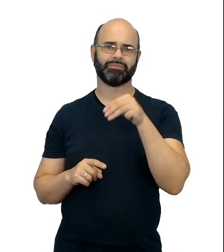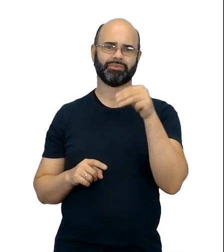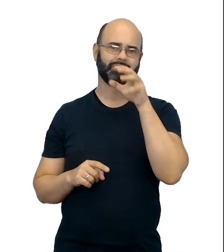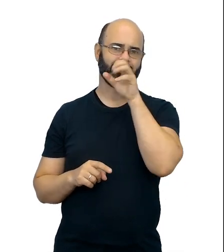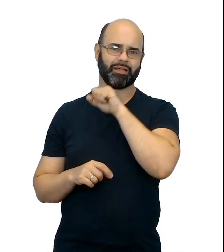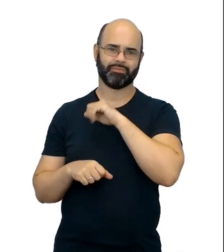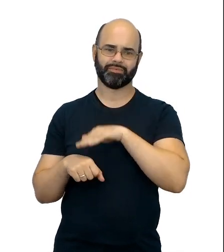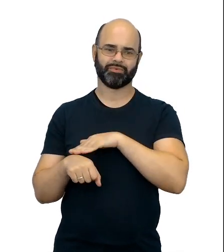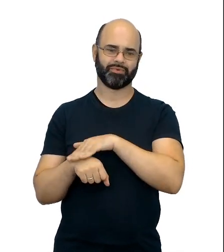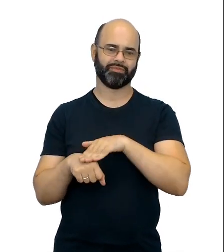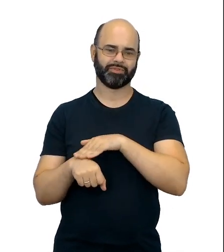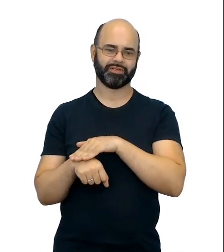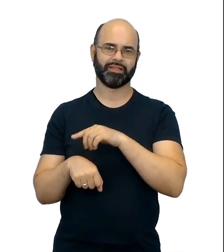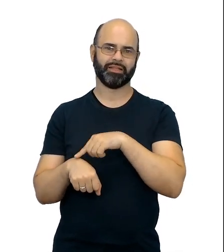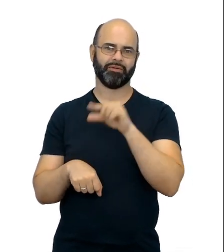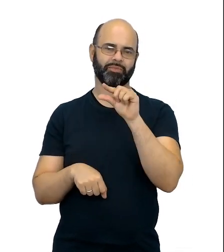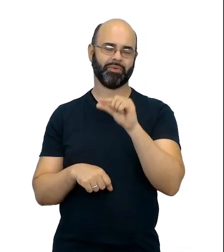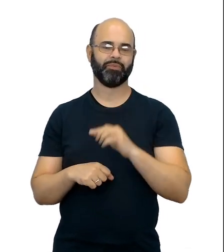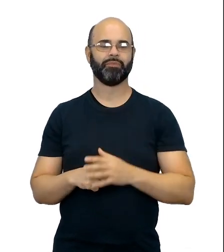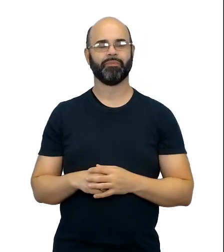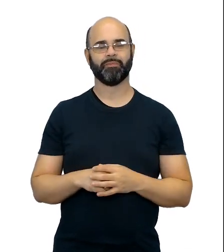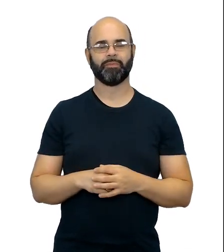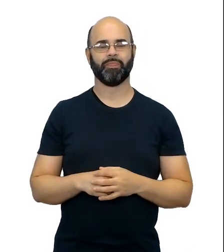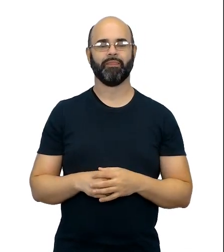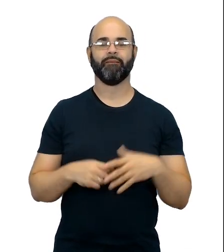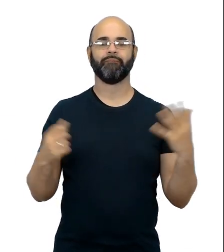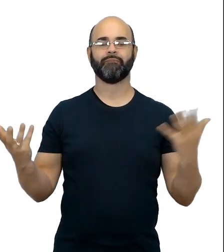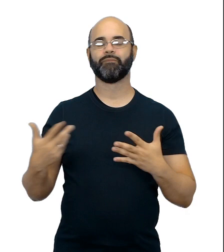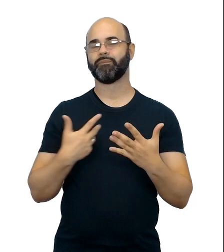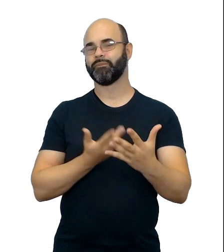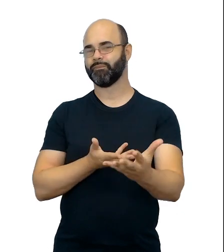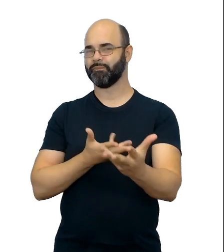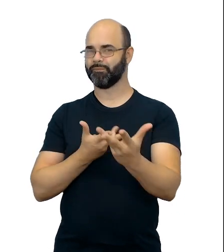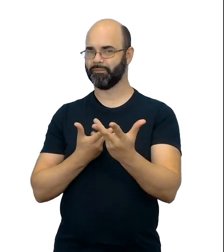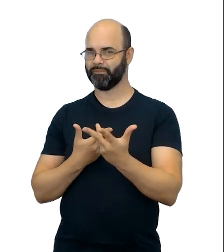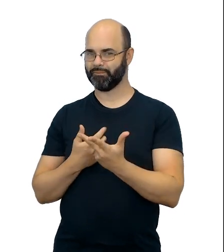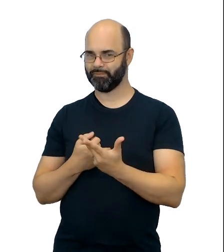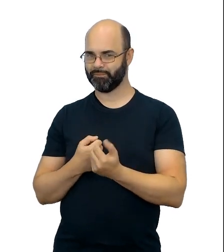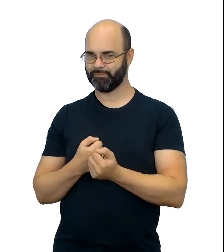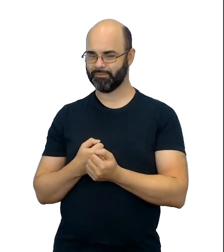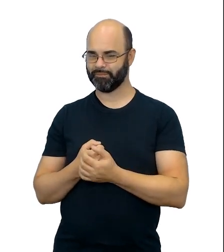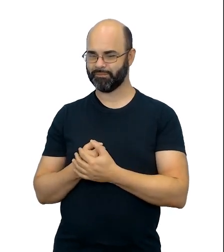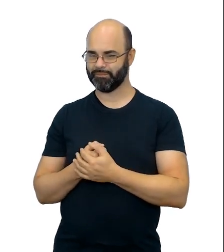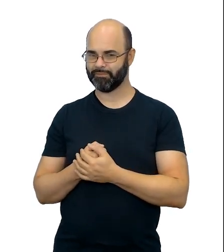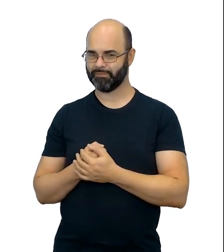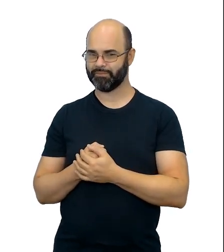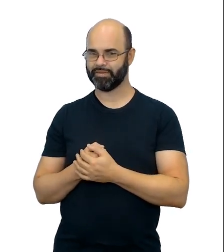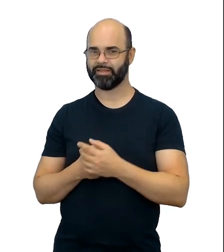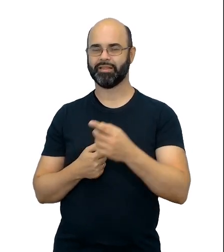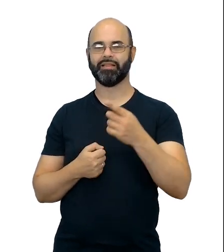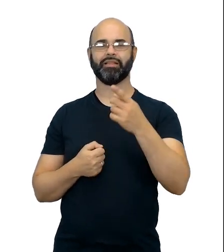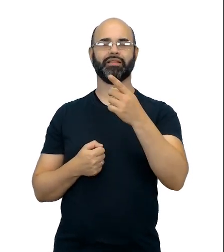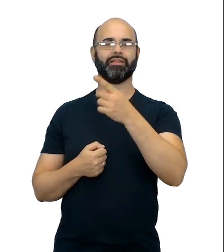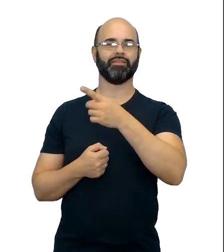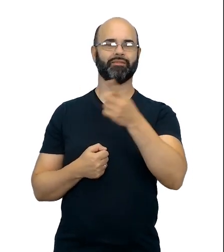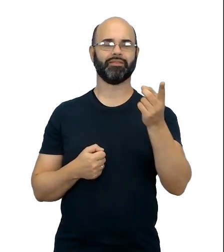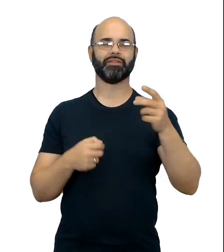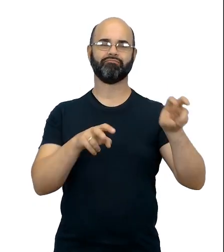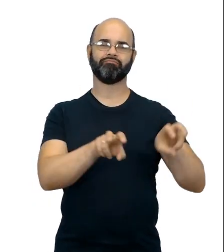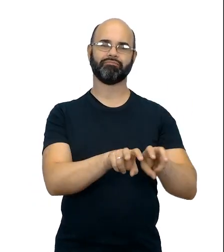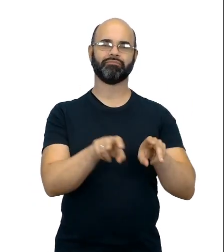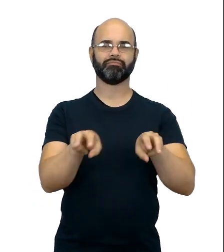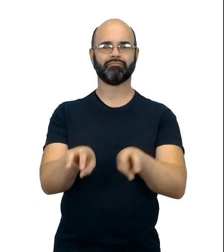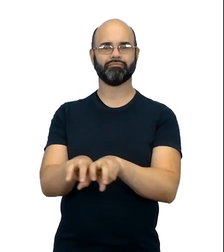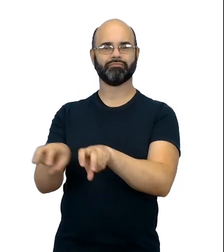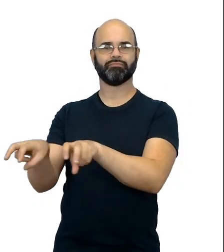vocês. Agora eu convido todos vocês, né, a irem com os vossos pares para um momento